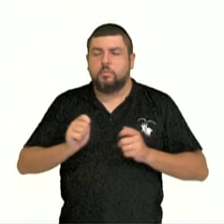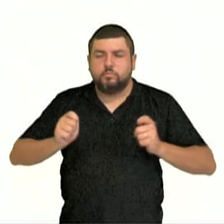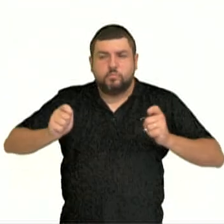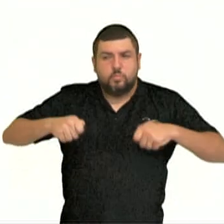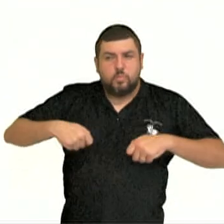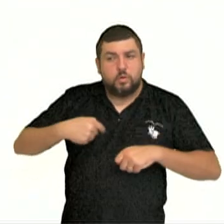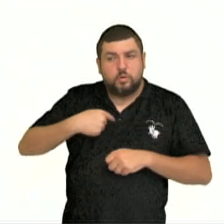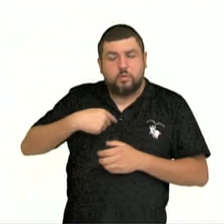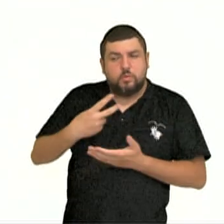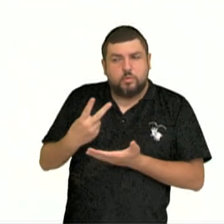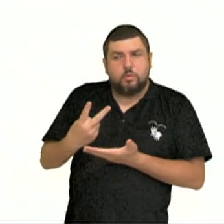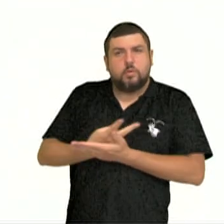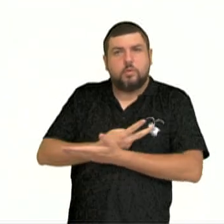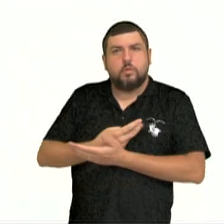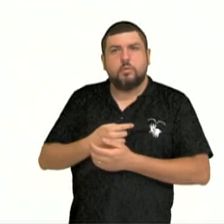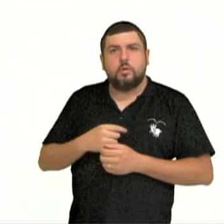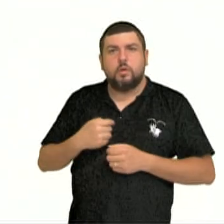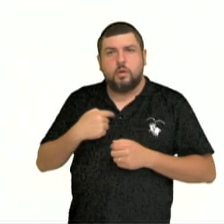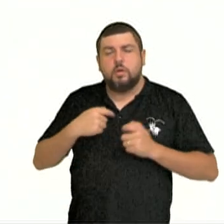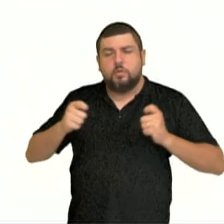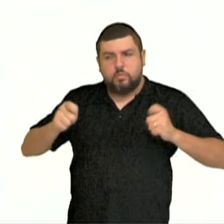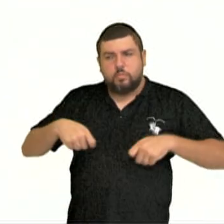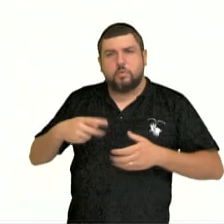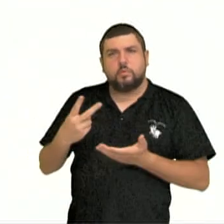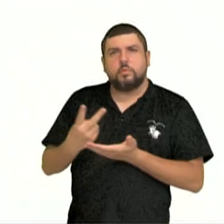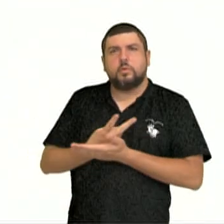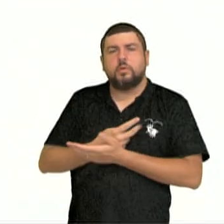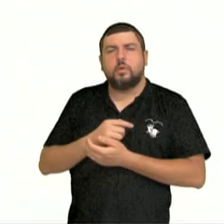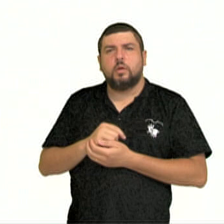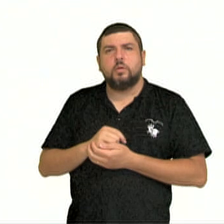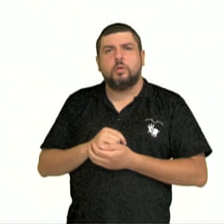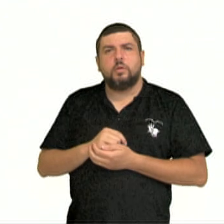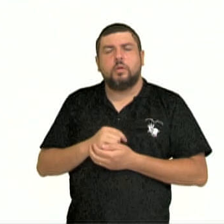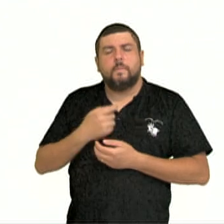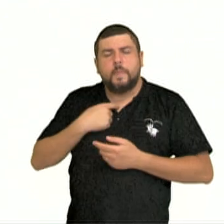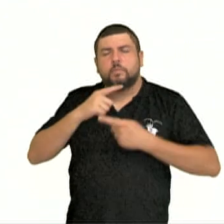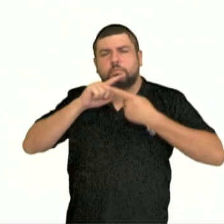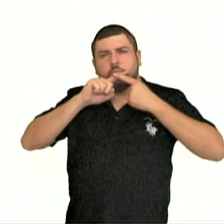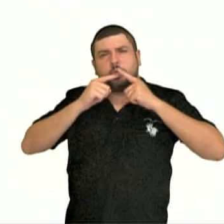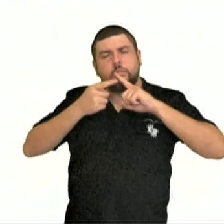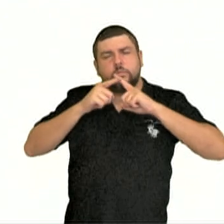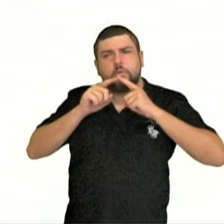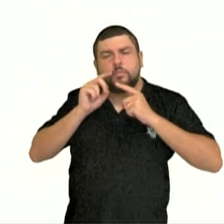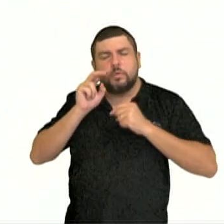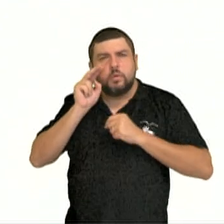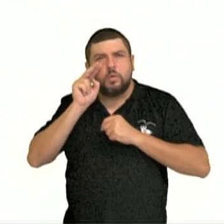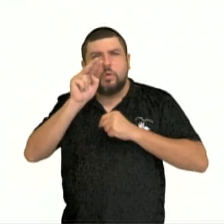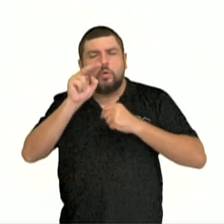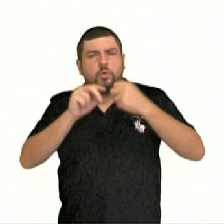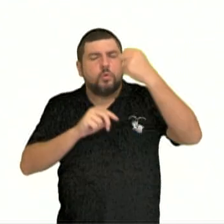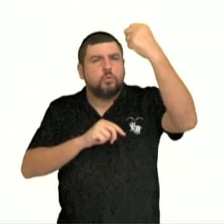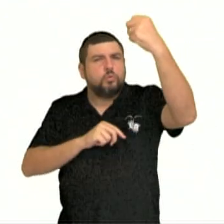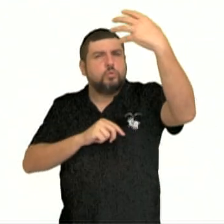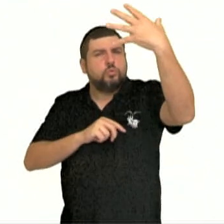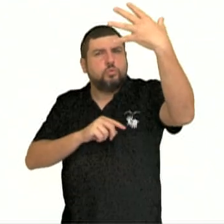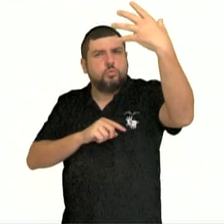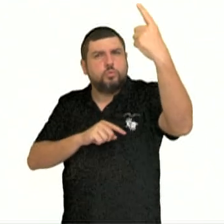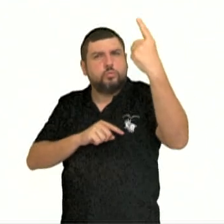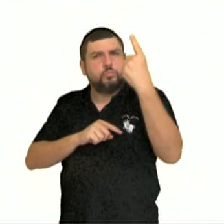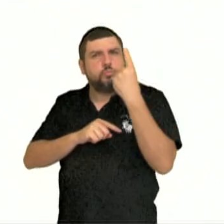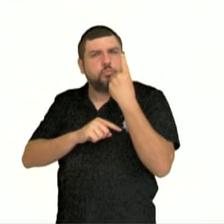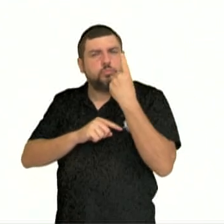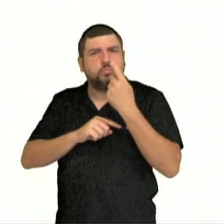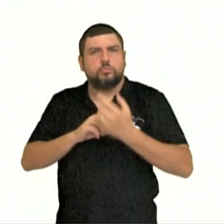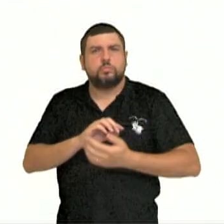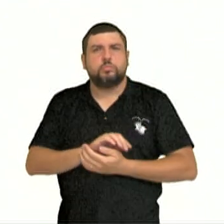posso estar errado. Eu poderia jurar ter visto uma luz vindo em minha direção. Veja que nós temos em